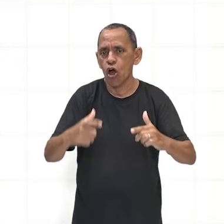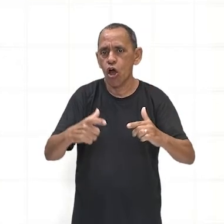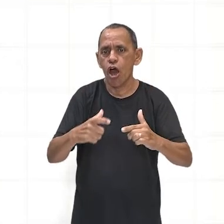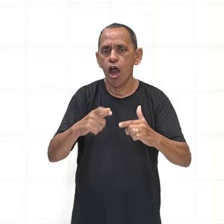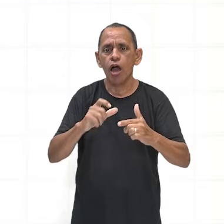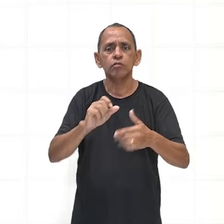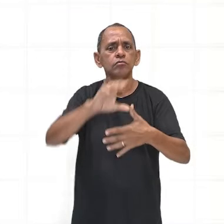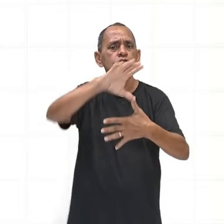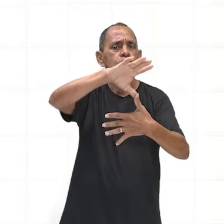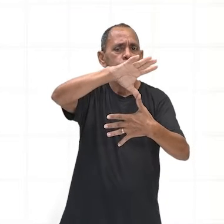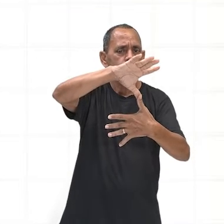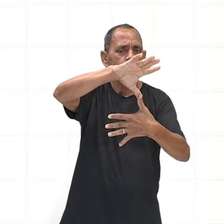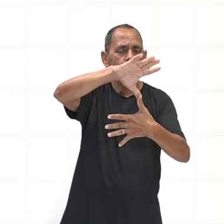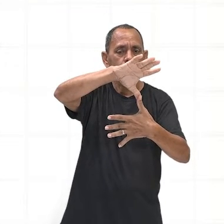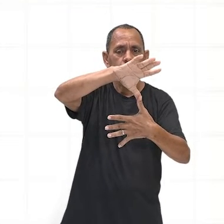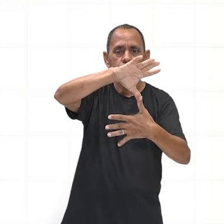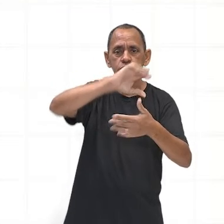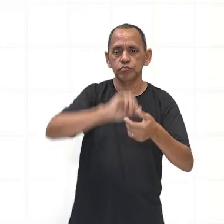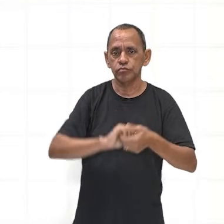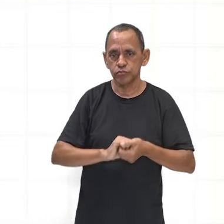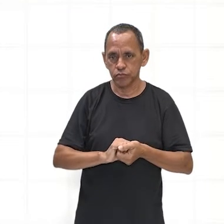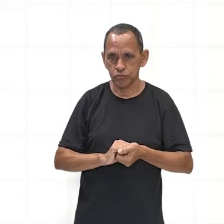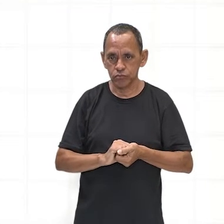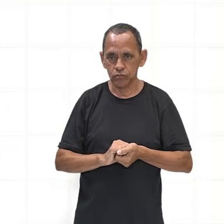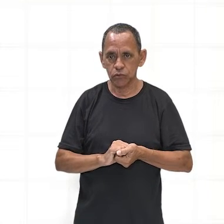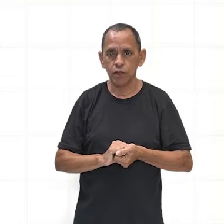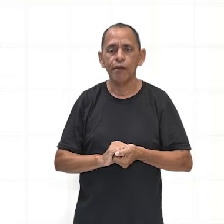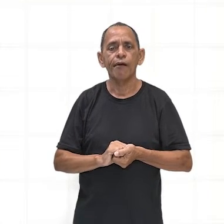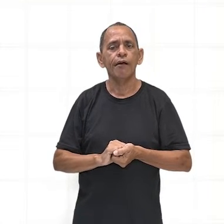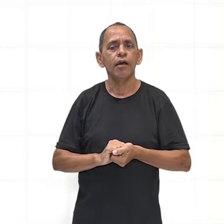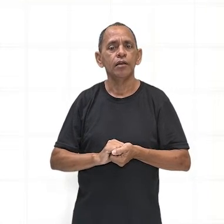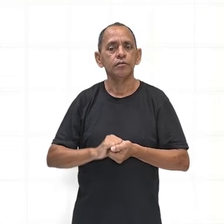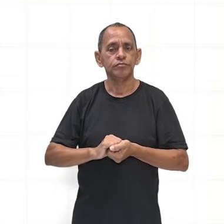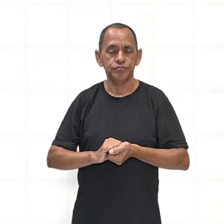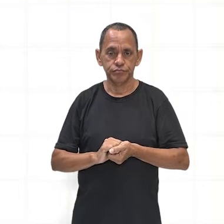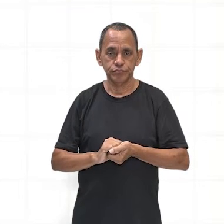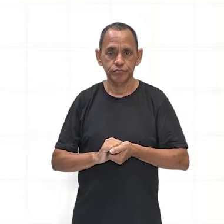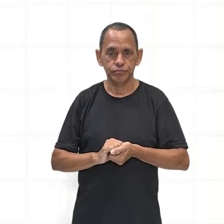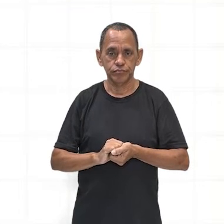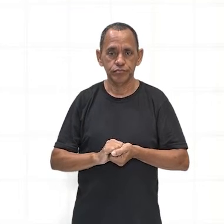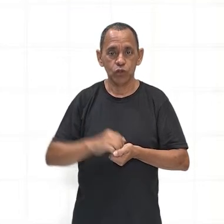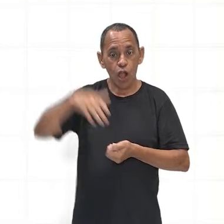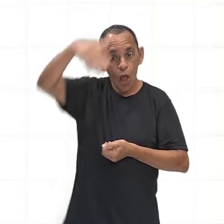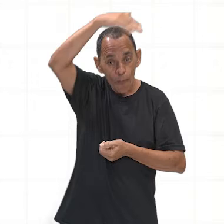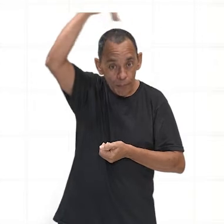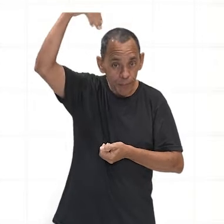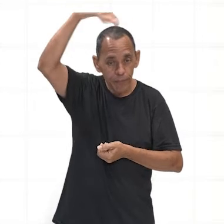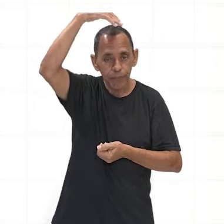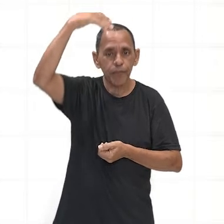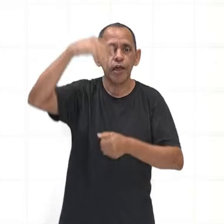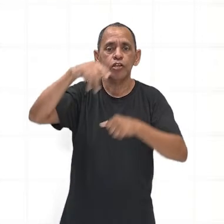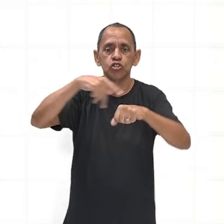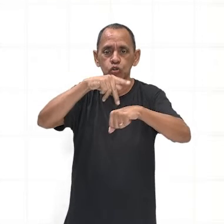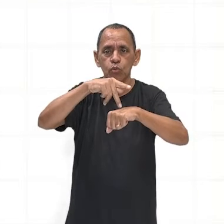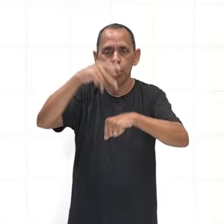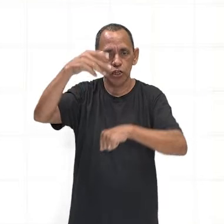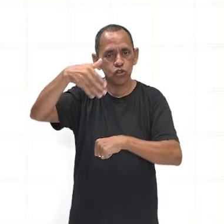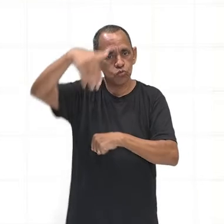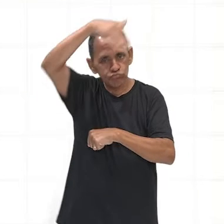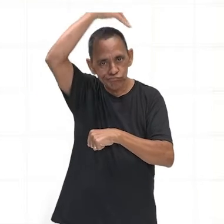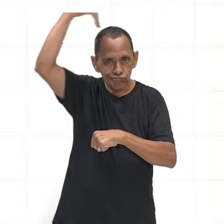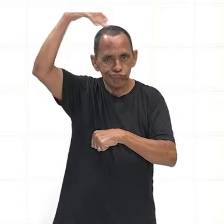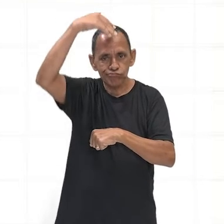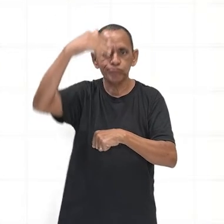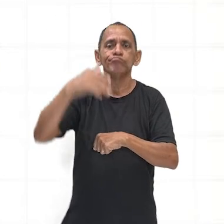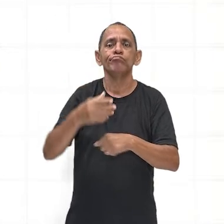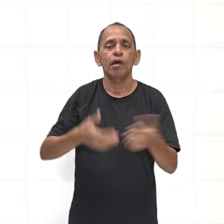México, conhecida como Vale do México, tá? Olha só, a gente tem aqui um mapinha que mostra